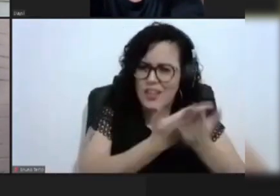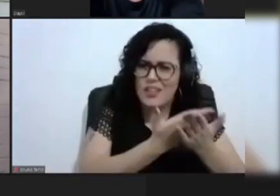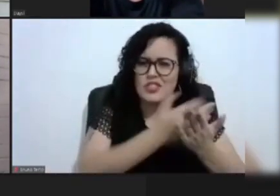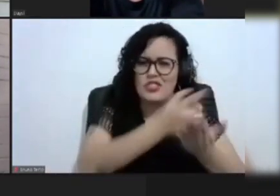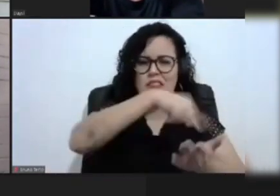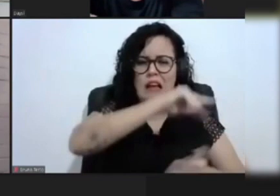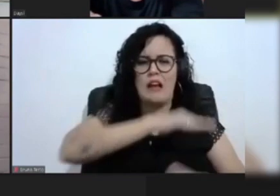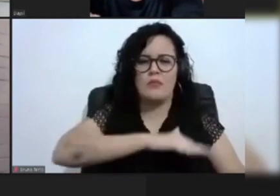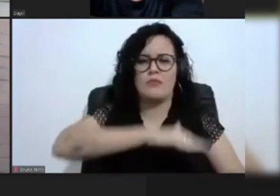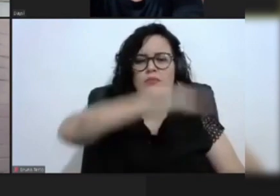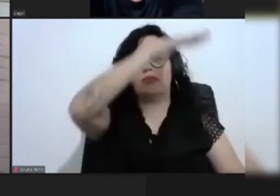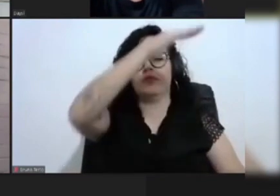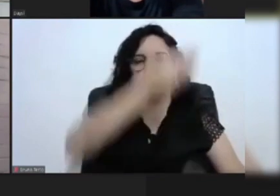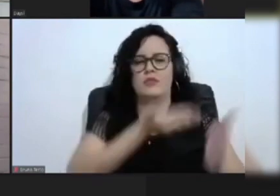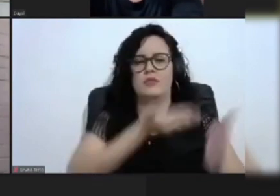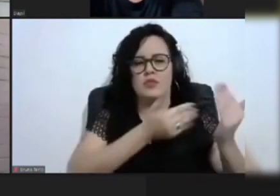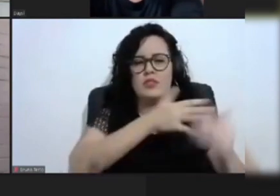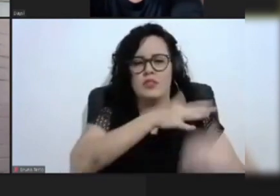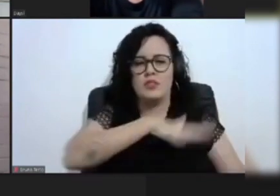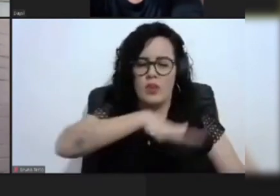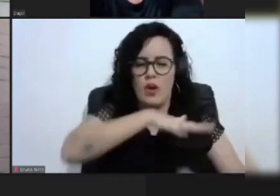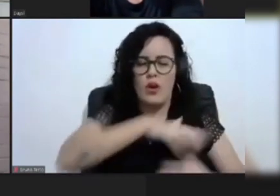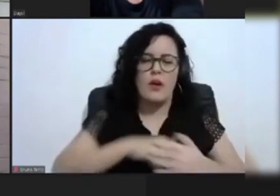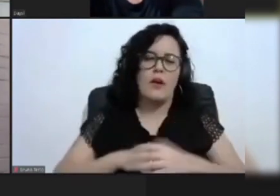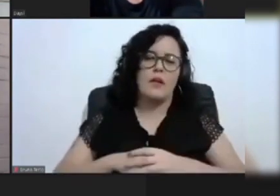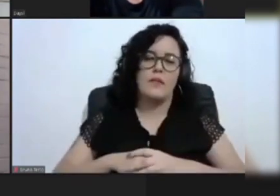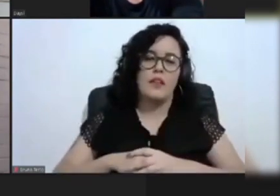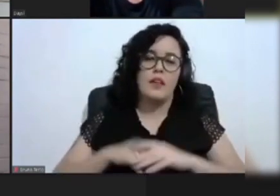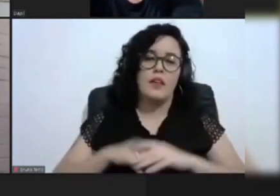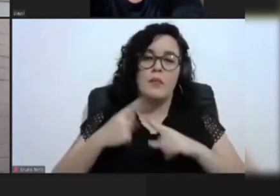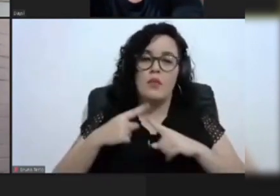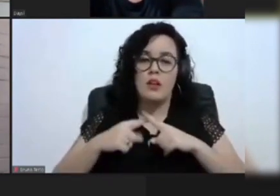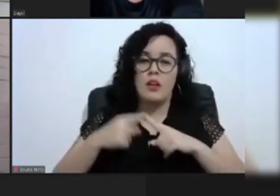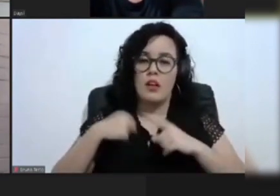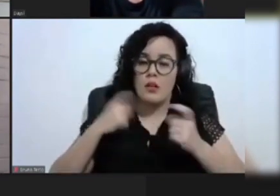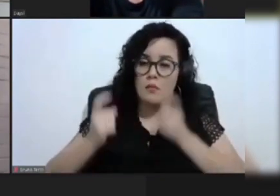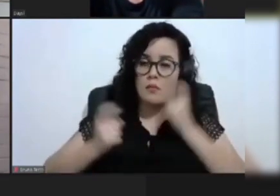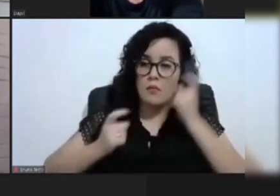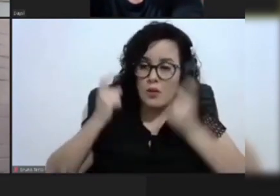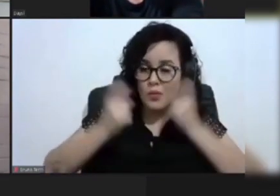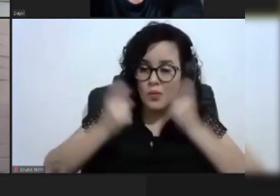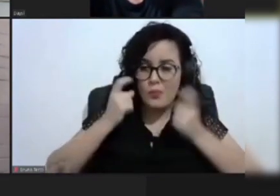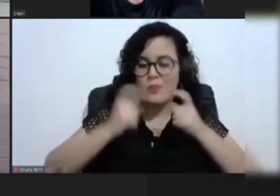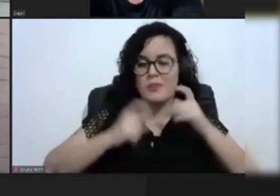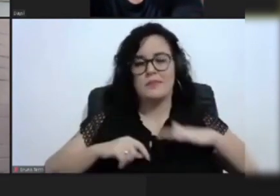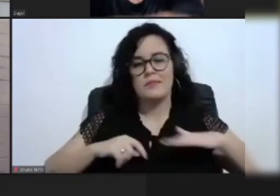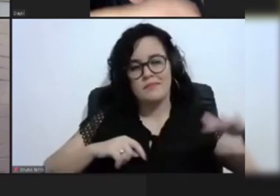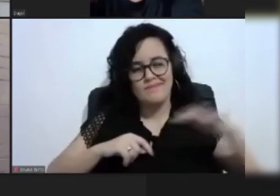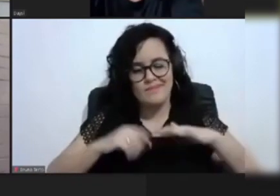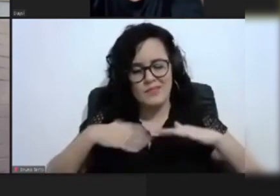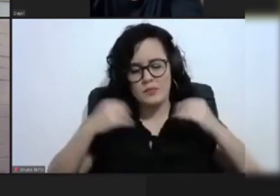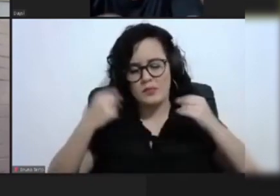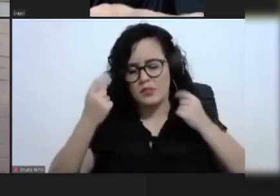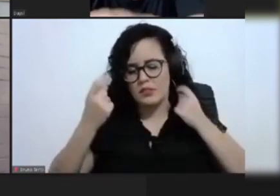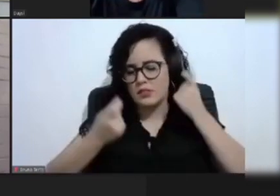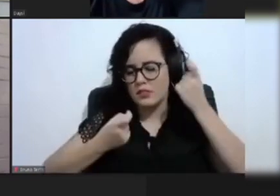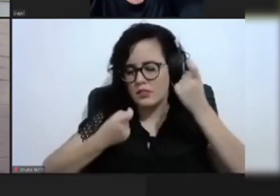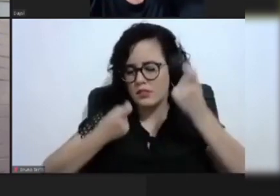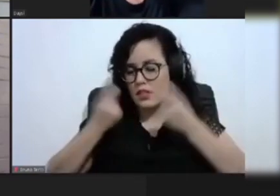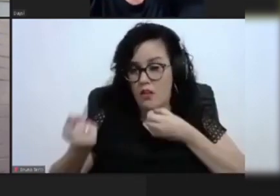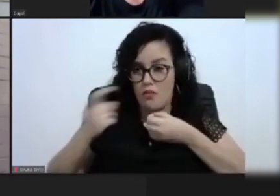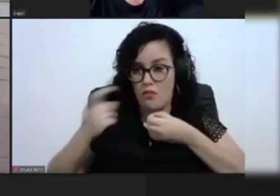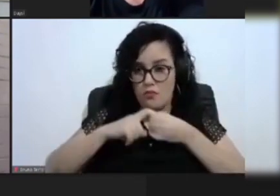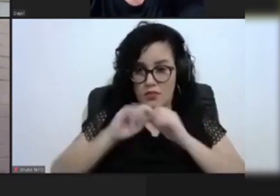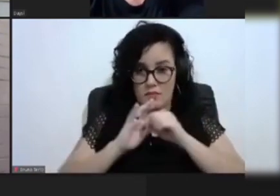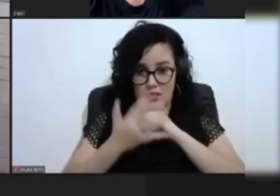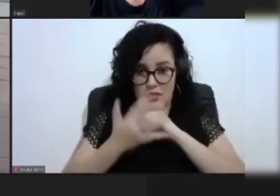e nos mais jovens, assim, né, até porque é uma coisa que me preocupa muito, muito, muito depois dessa retomada aí